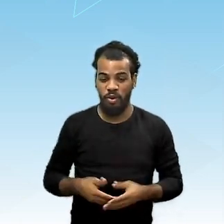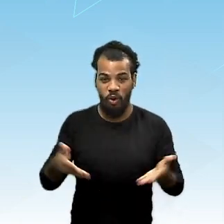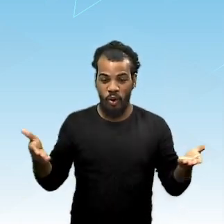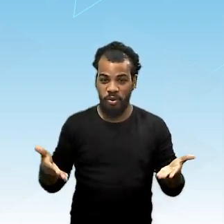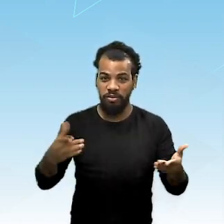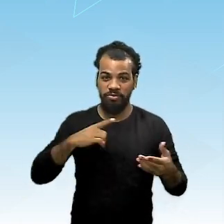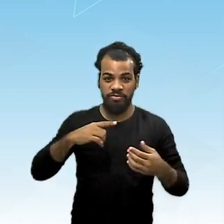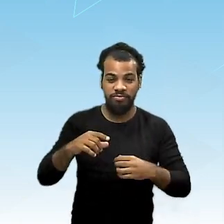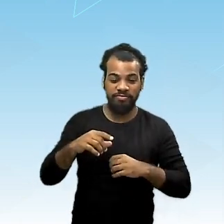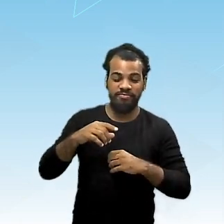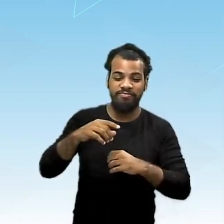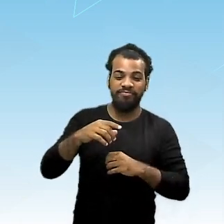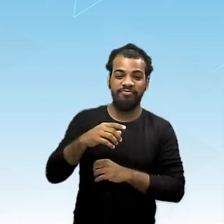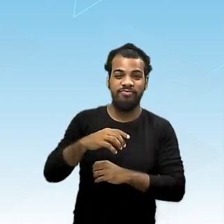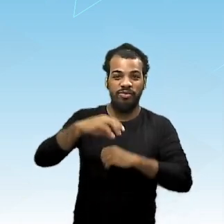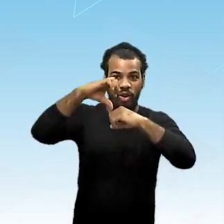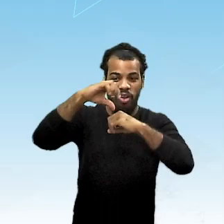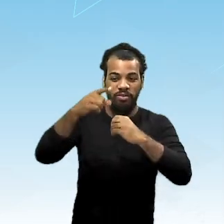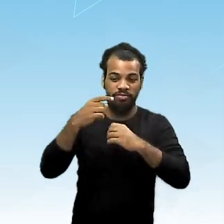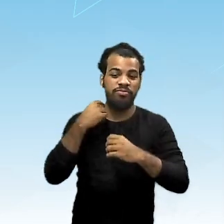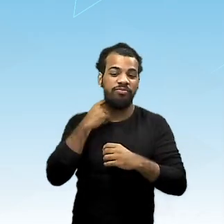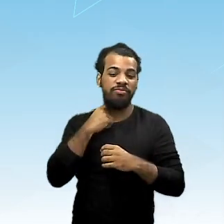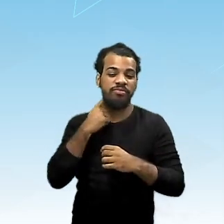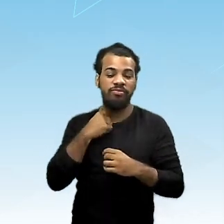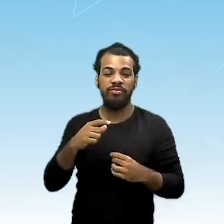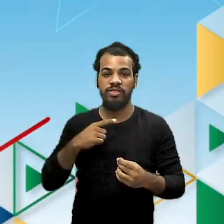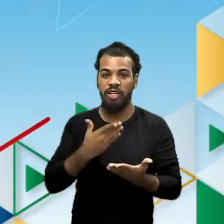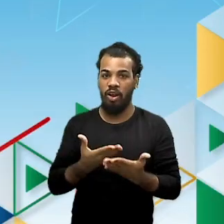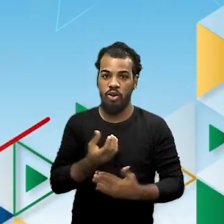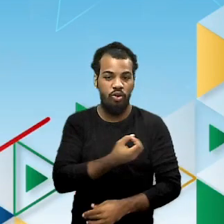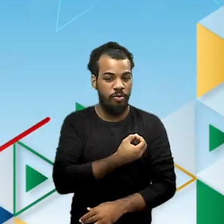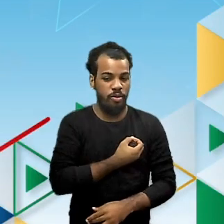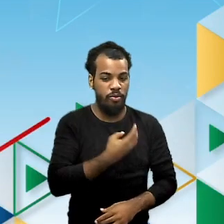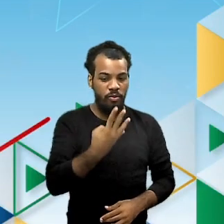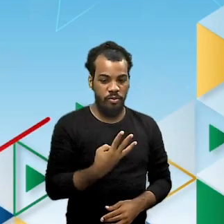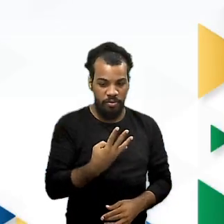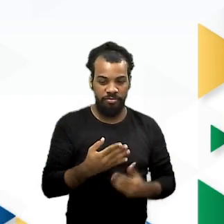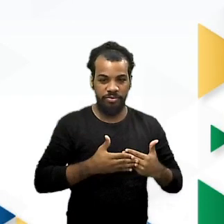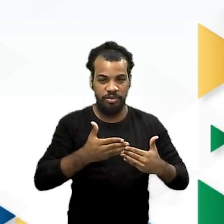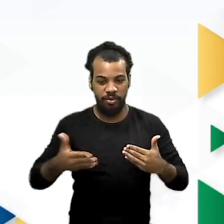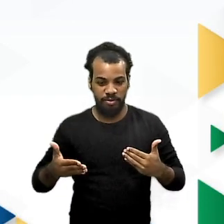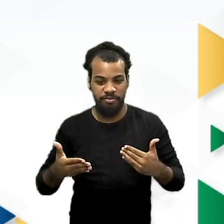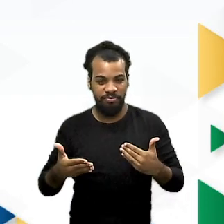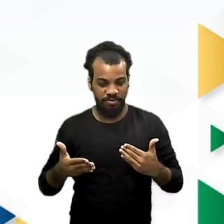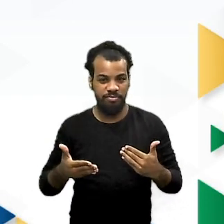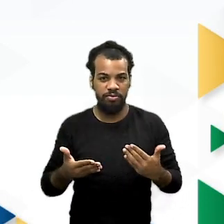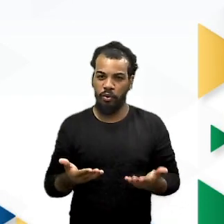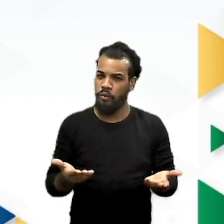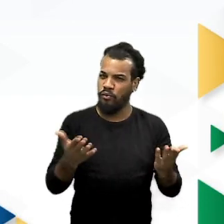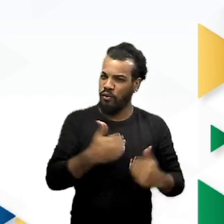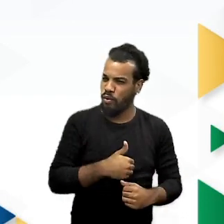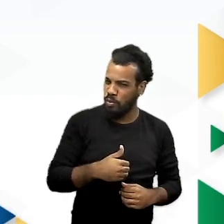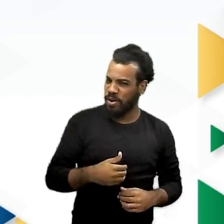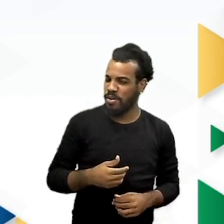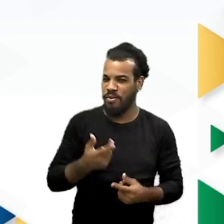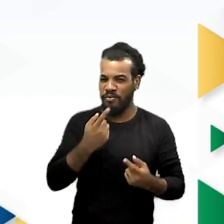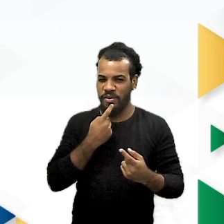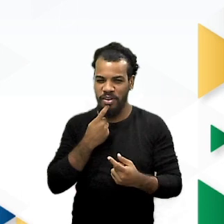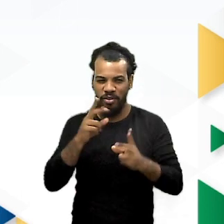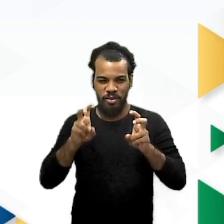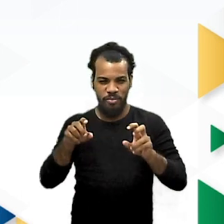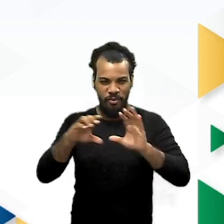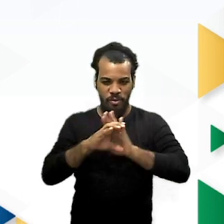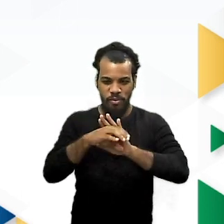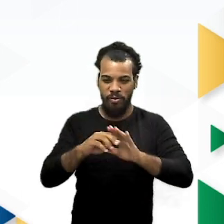parceiraço. Linguagem algébrica, aula de número 4, sequência. Vem comigo então, para a gente poder já falar sobre o conceito. Vamos